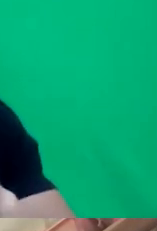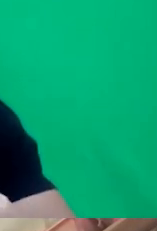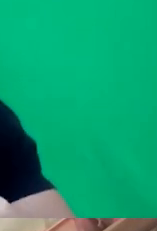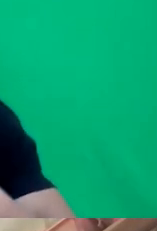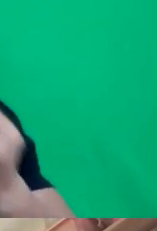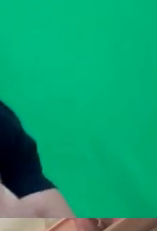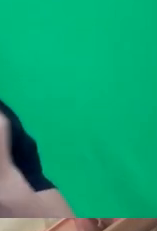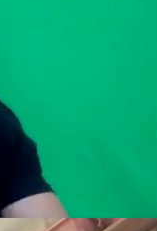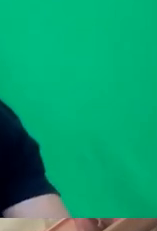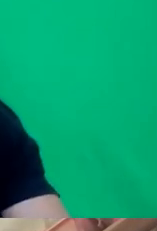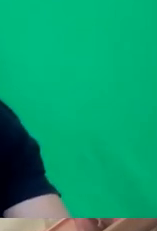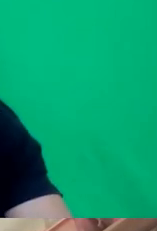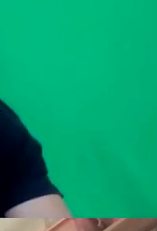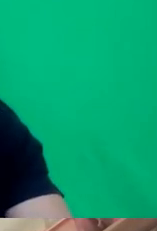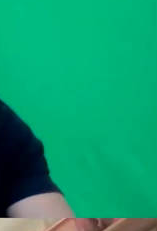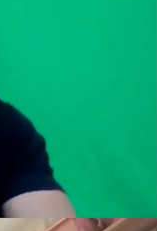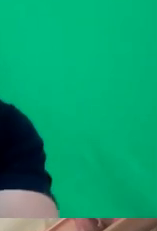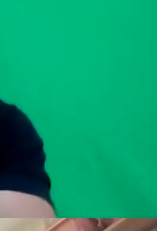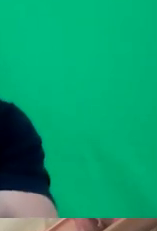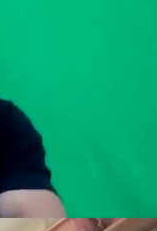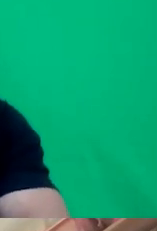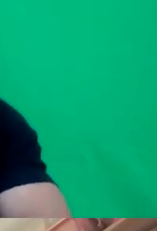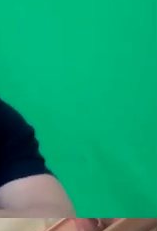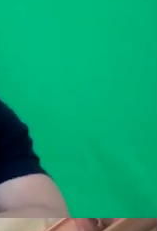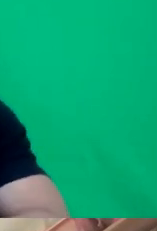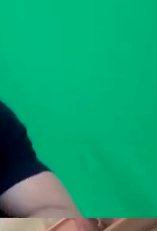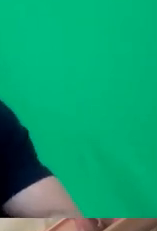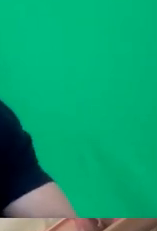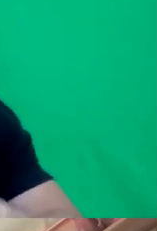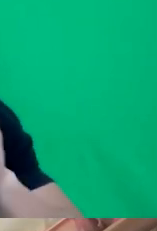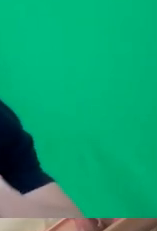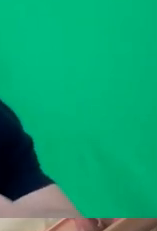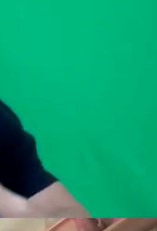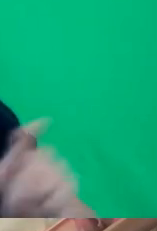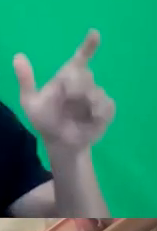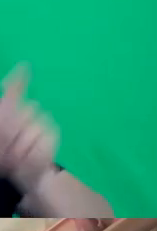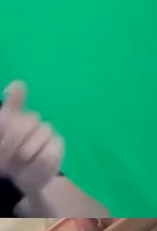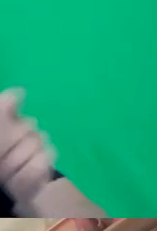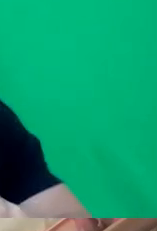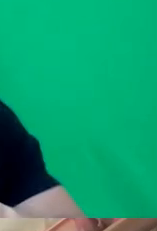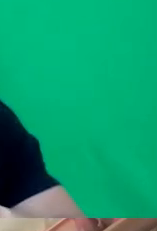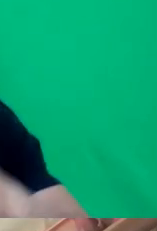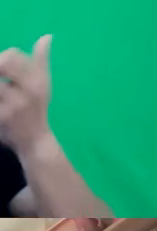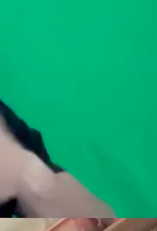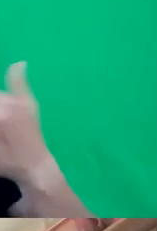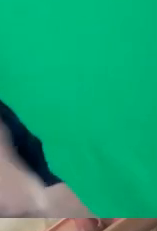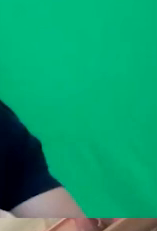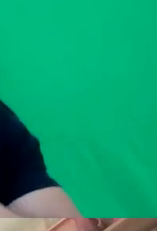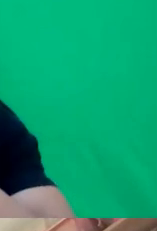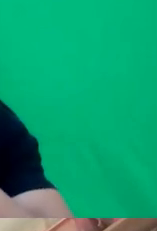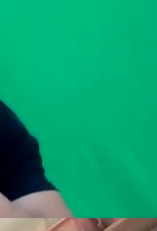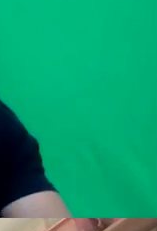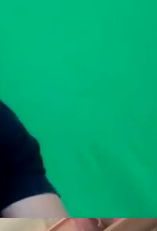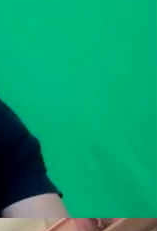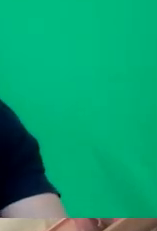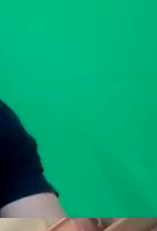tirar o nosso conhecimento da universidade e levar isso para as outras pessoas na sociedade, né? Essa abordagem é muito na sala de aula, mas a gente pode pensar